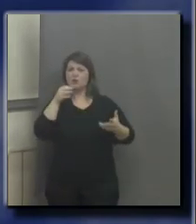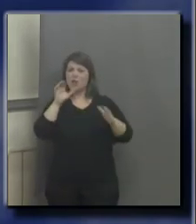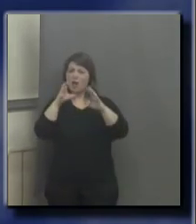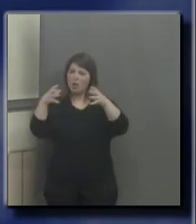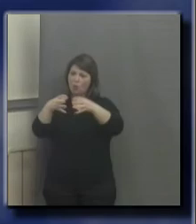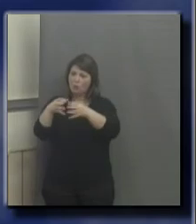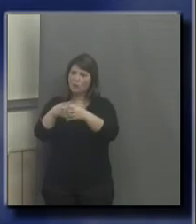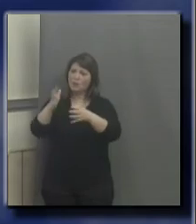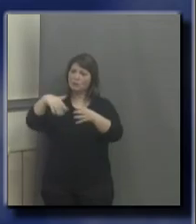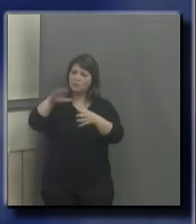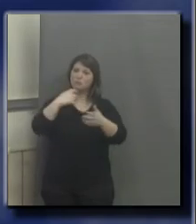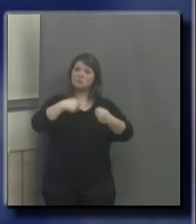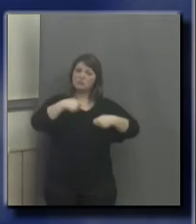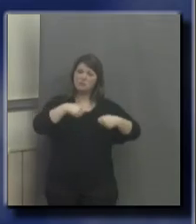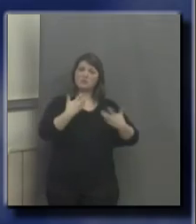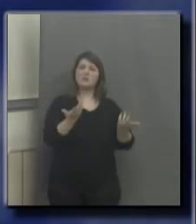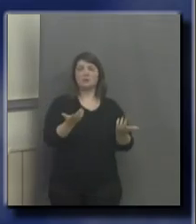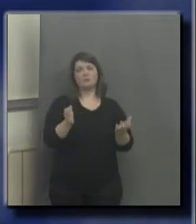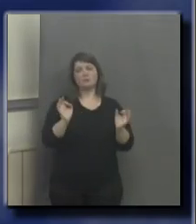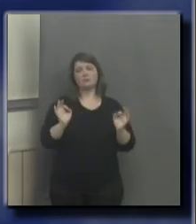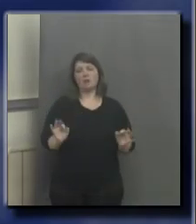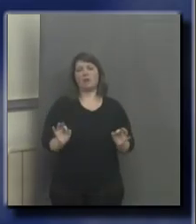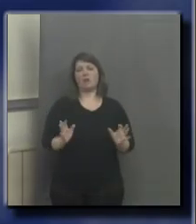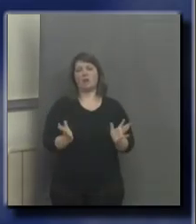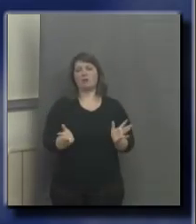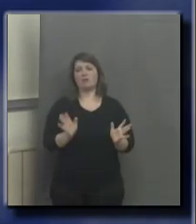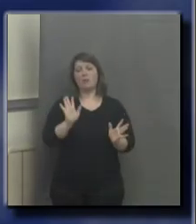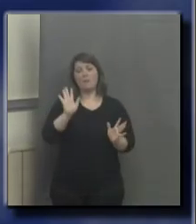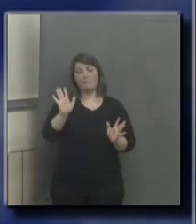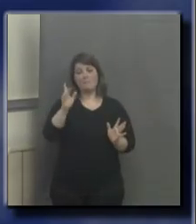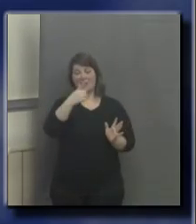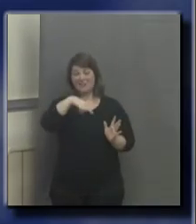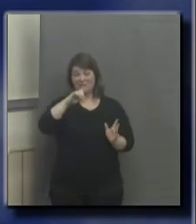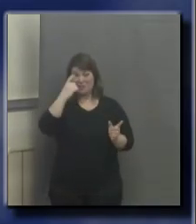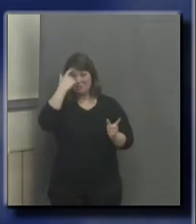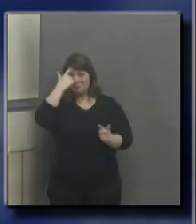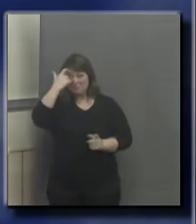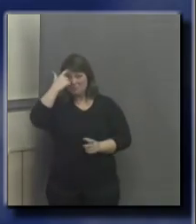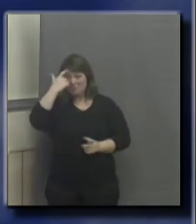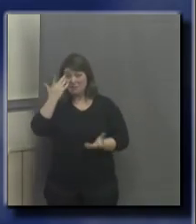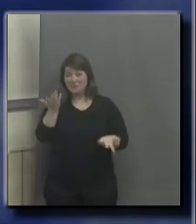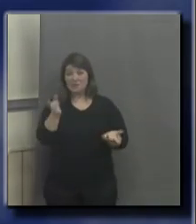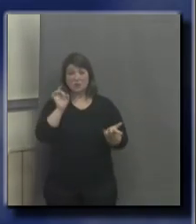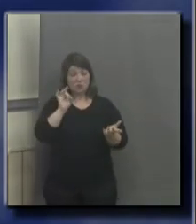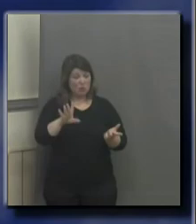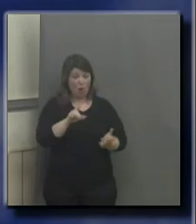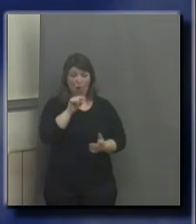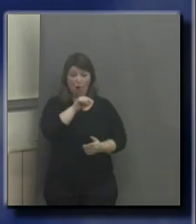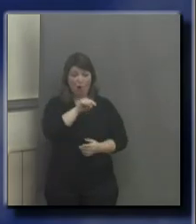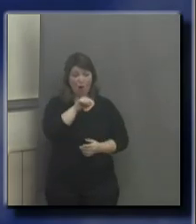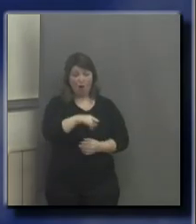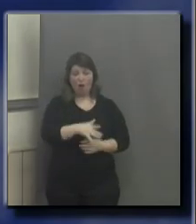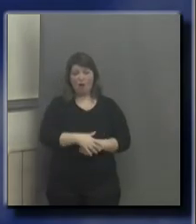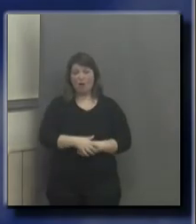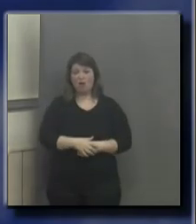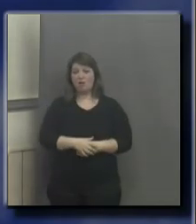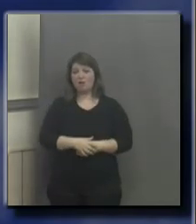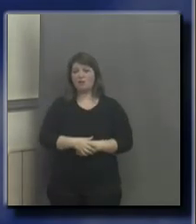comunidade, sem dúvida, né? Mas se a gente fica só nisto, né,